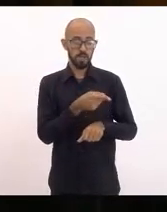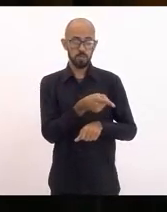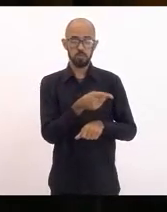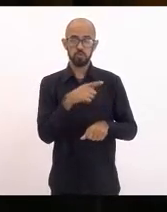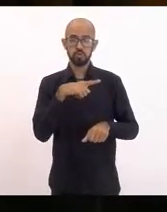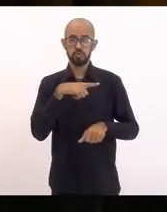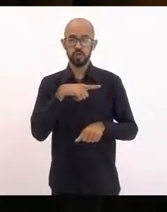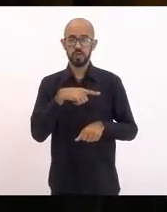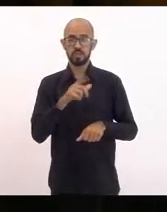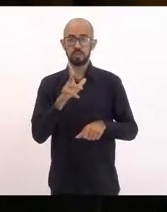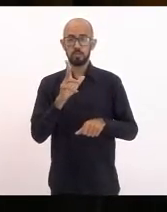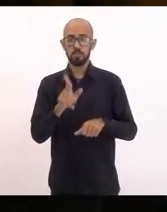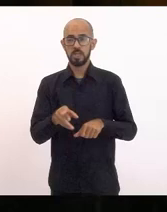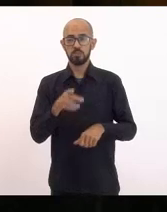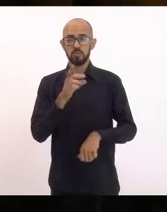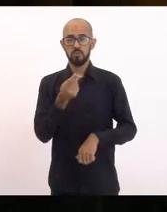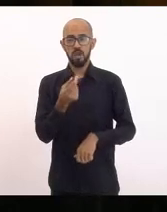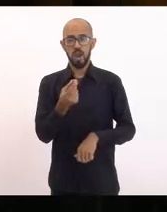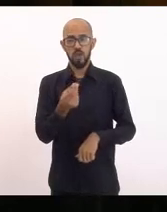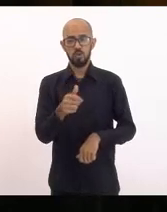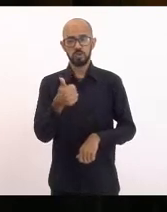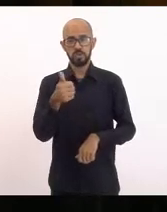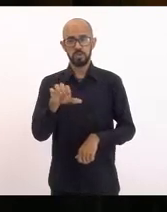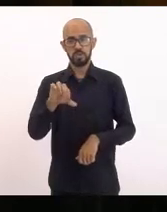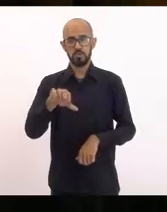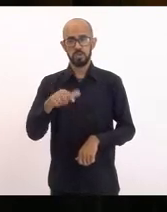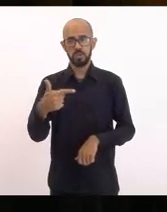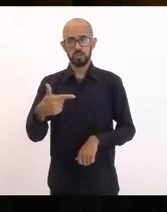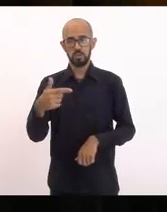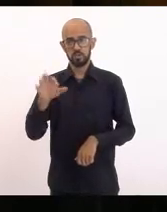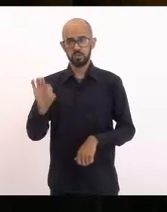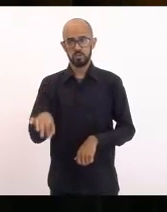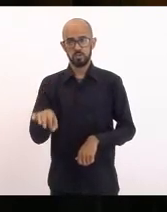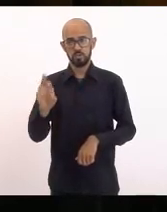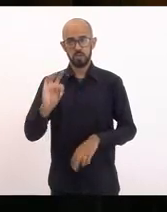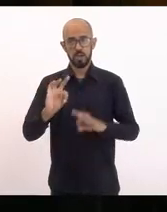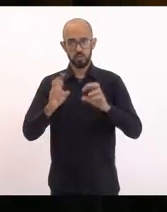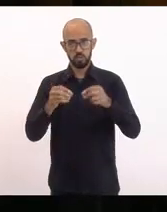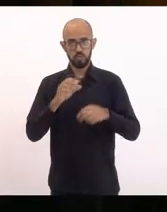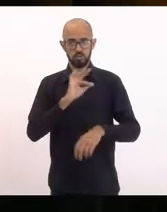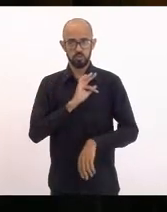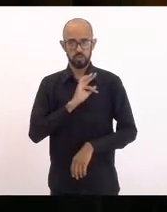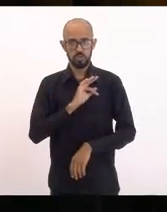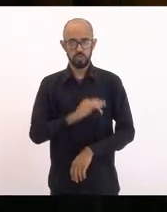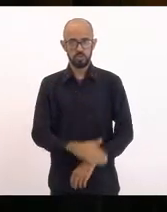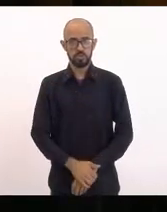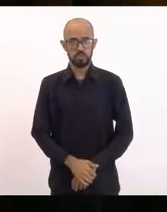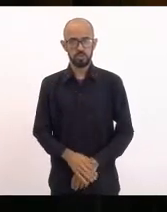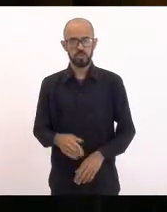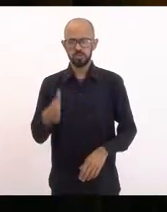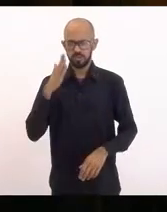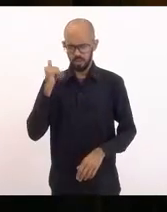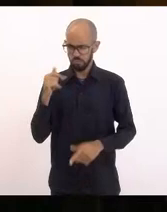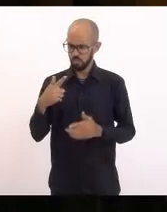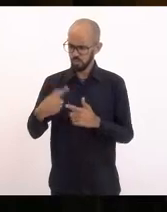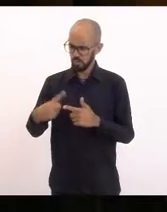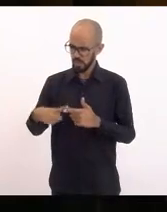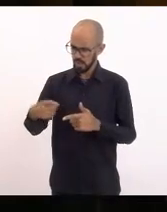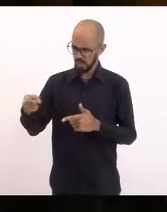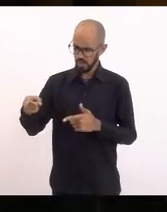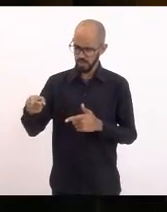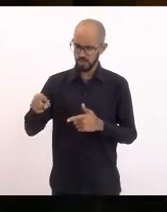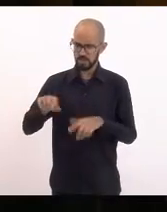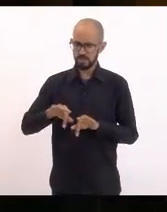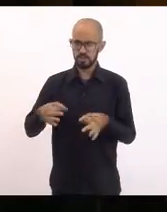mesmo valor de 192% para todos os policiais. E sabe por quê? E sabe por quê? É muito